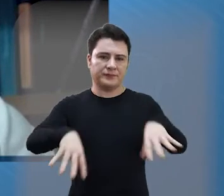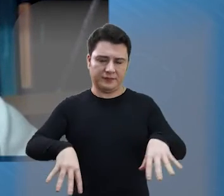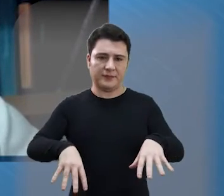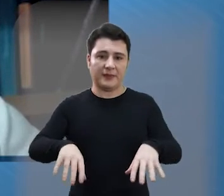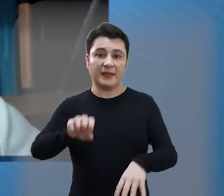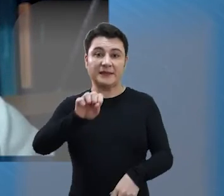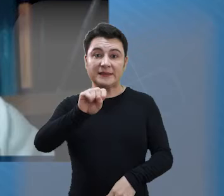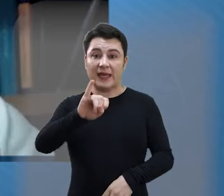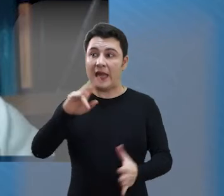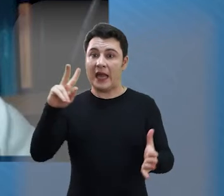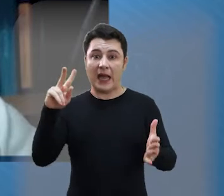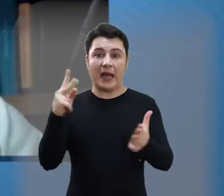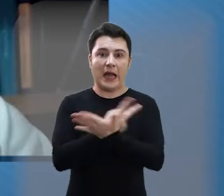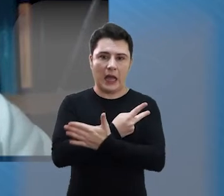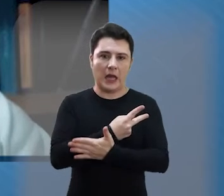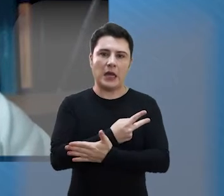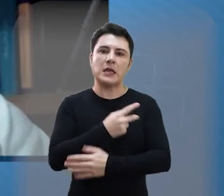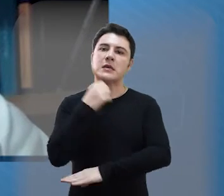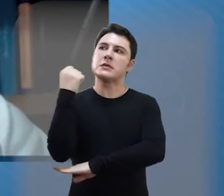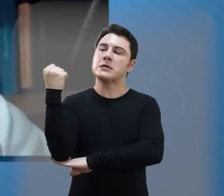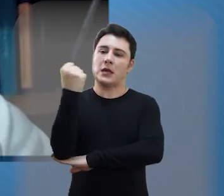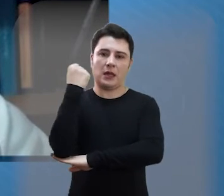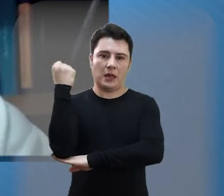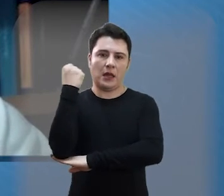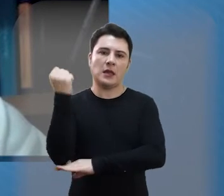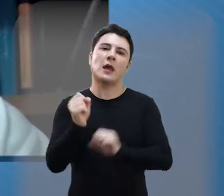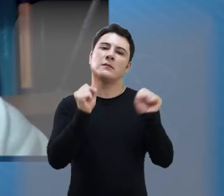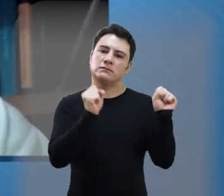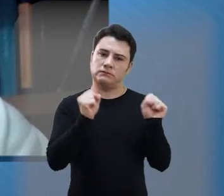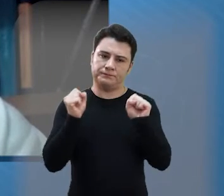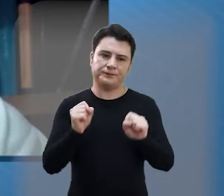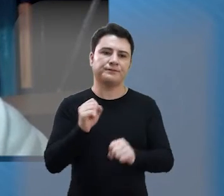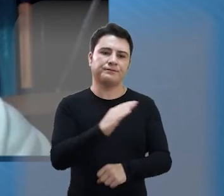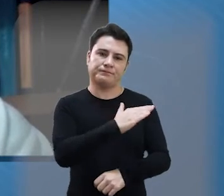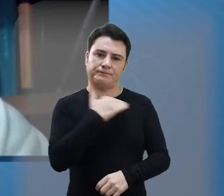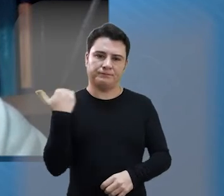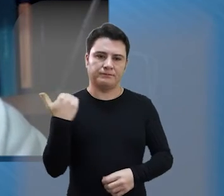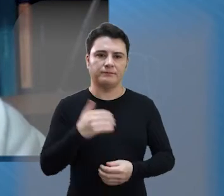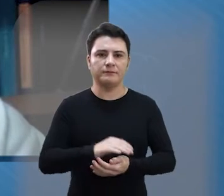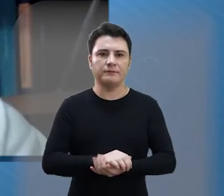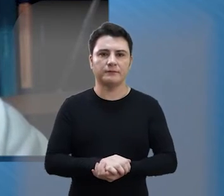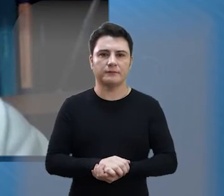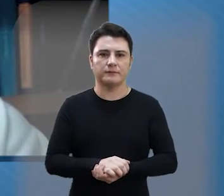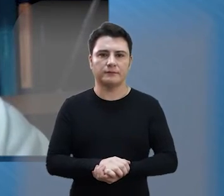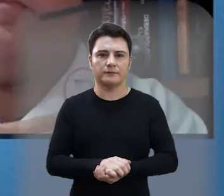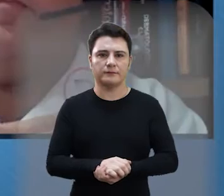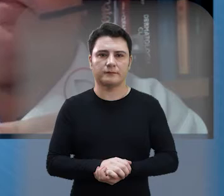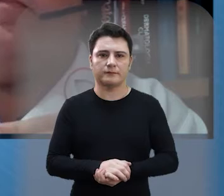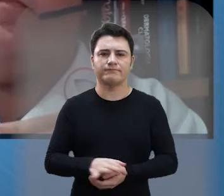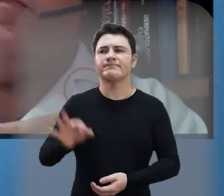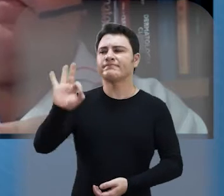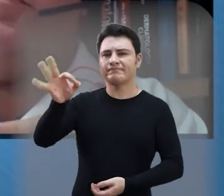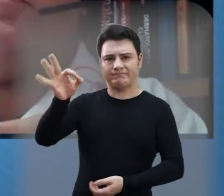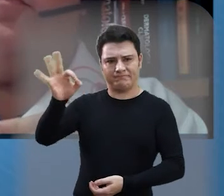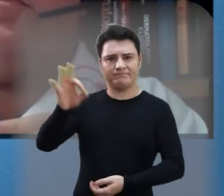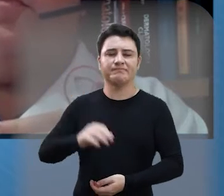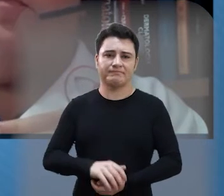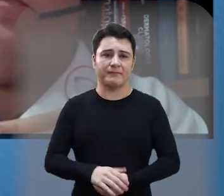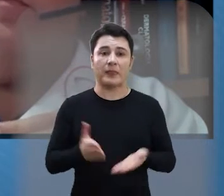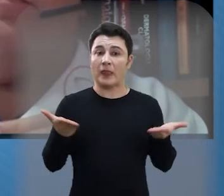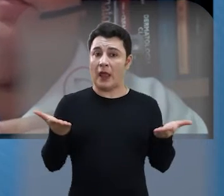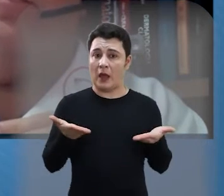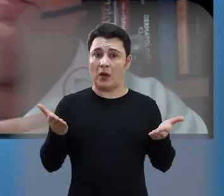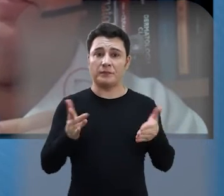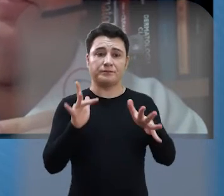da saúde, a gente pode perder a nossa vida até se for um erro muito grave. Com certeza, doutor